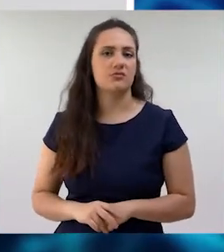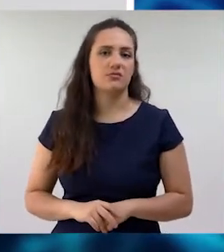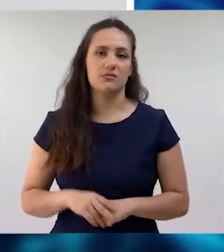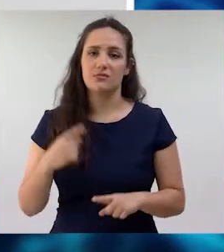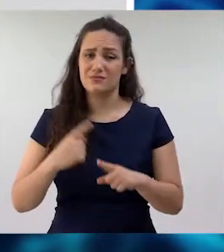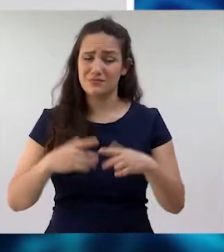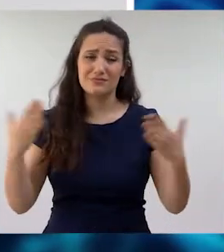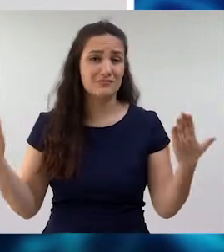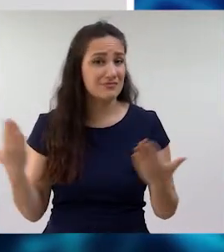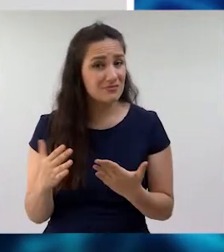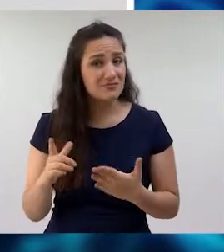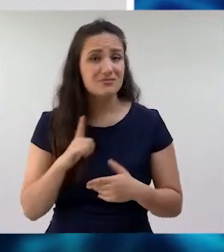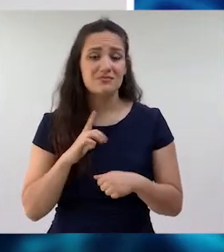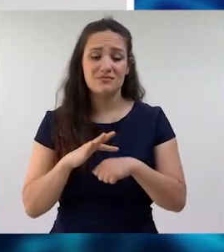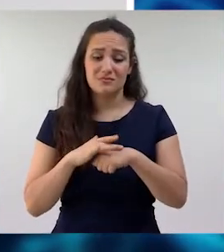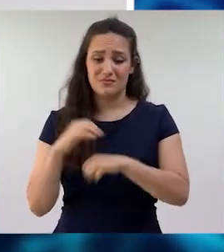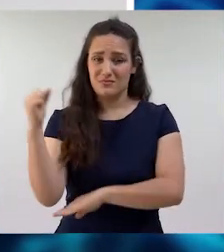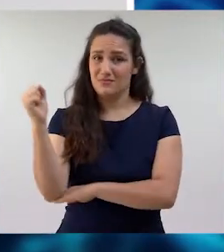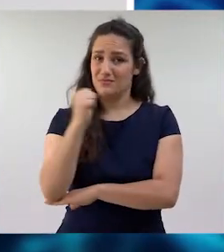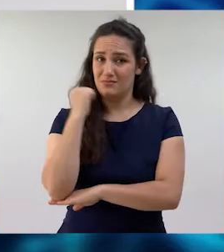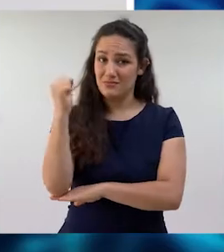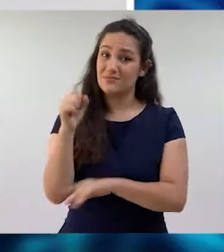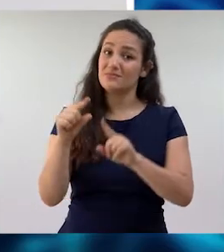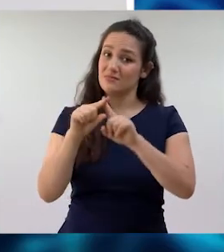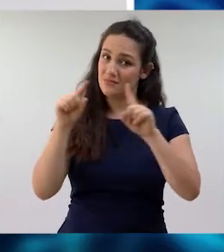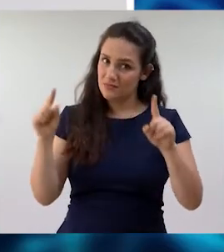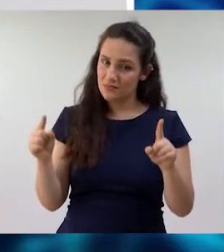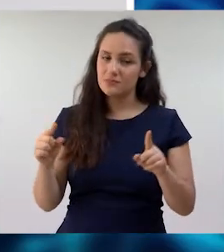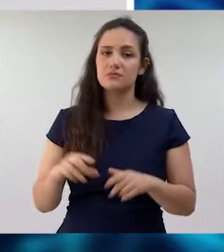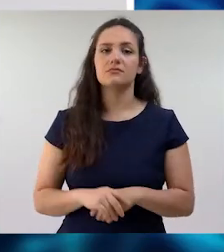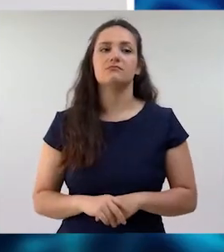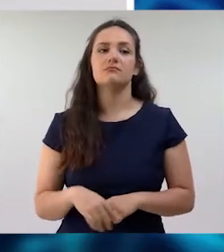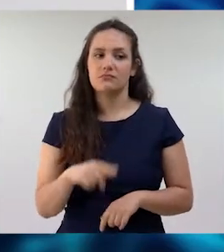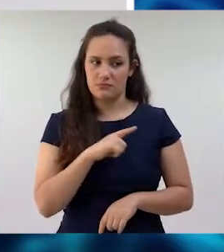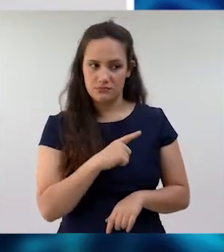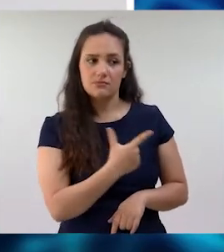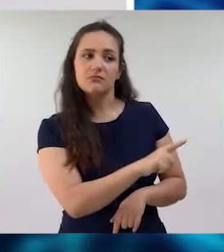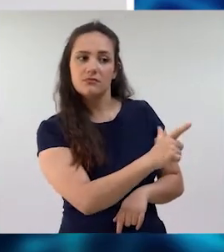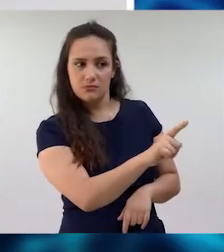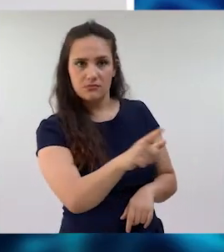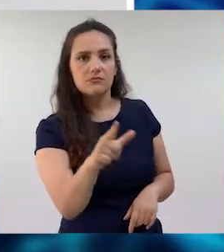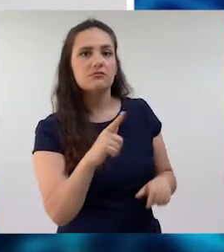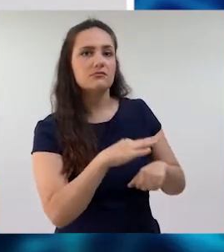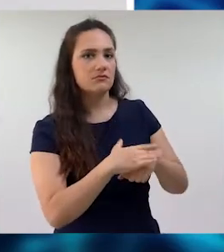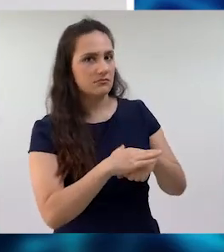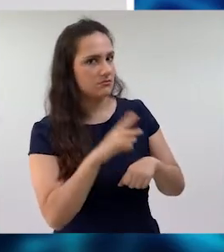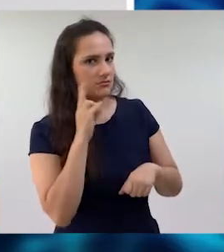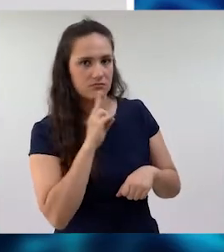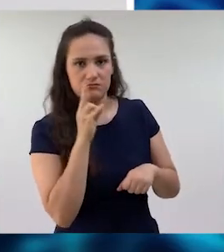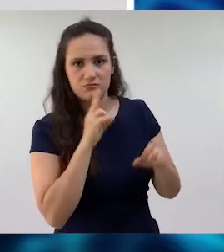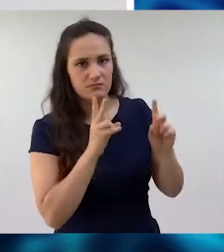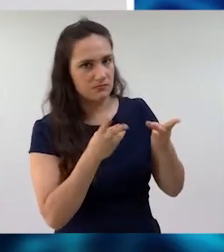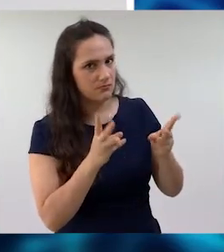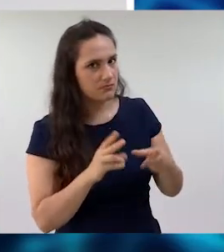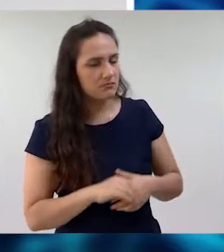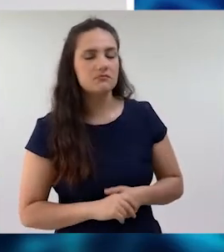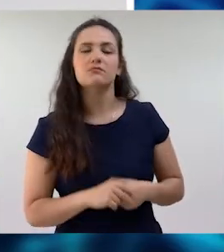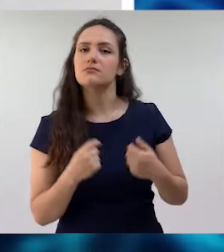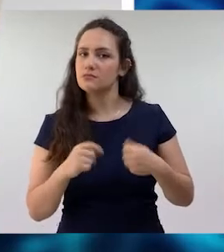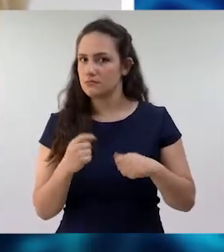dúvidas. Nós estamos numa pandemia, mas as outras doenças